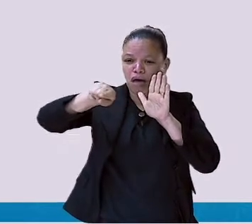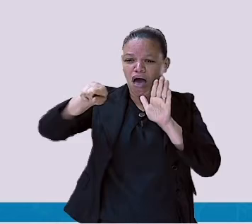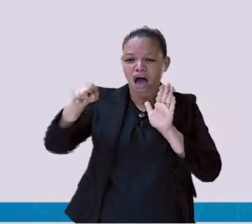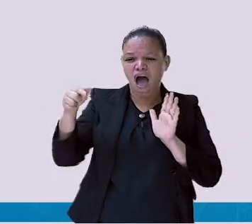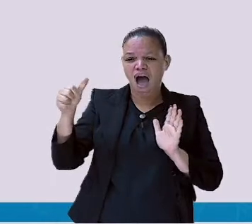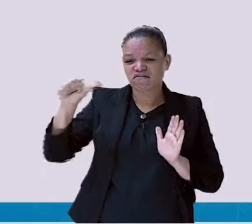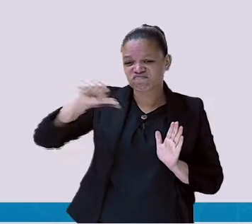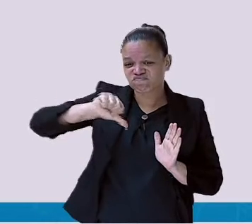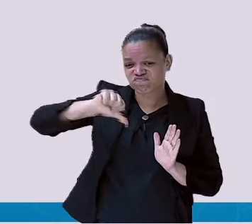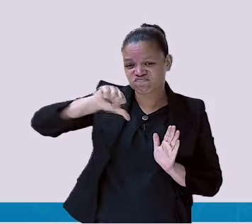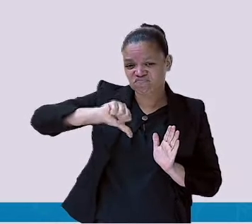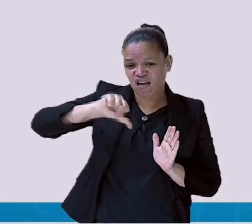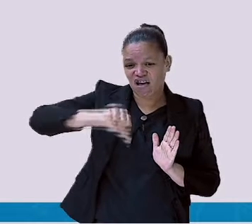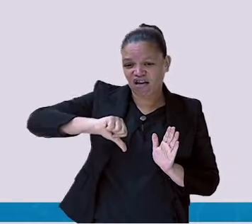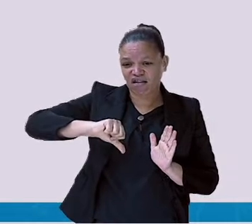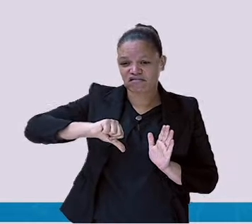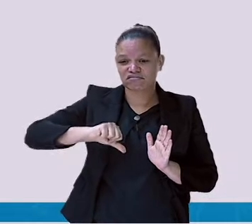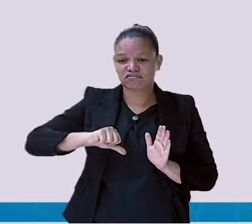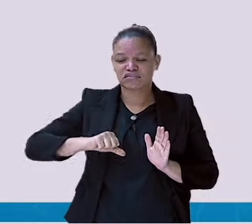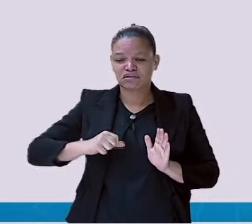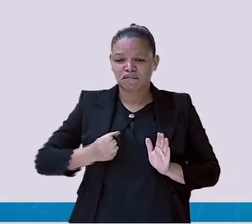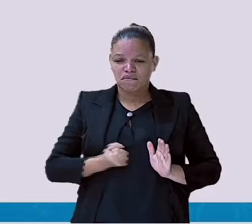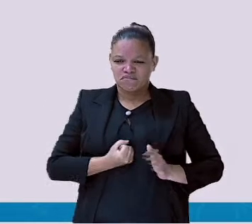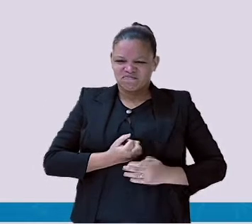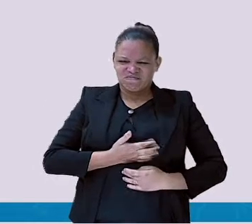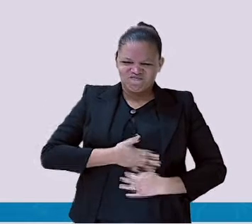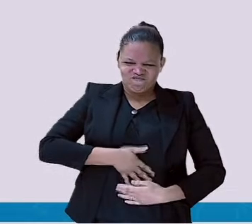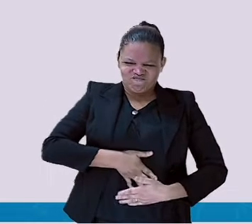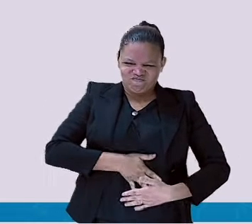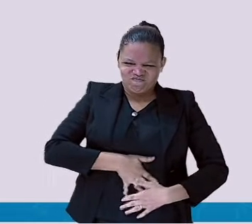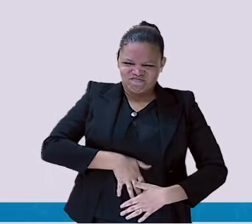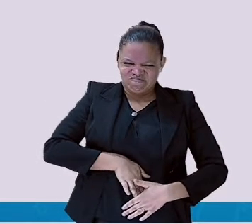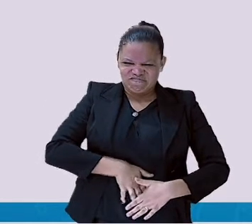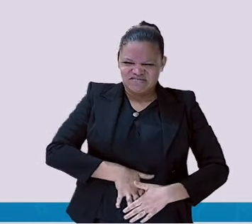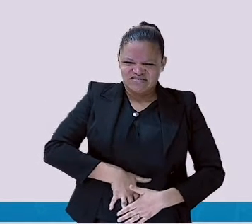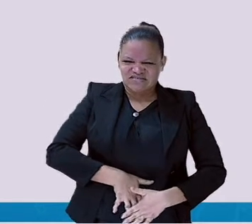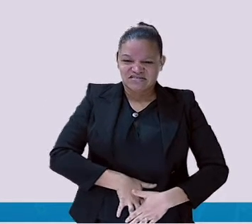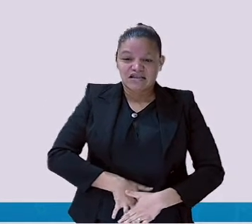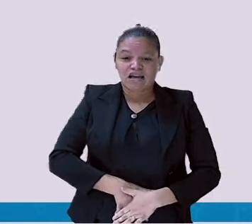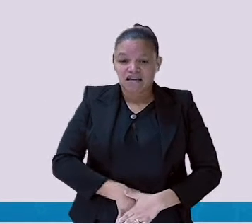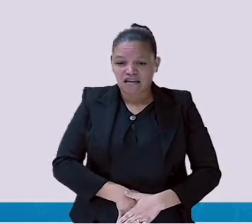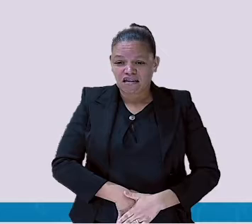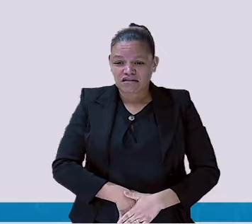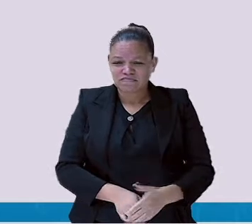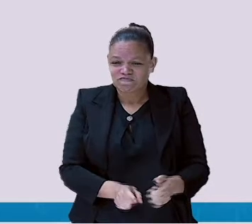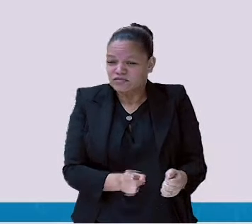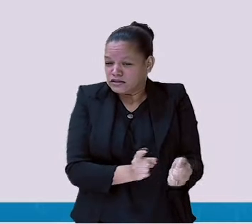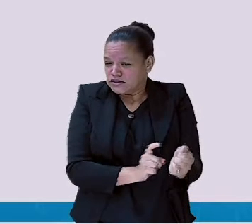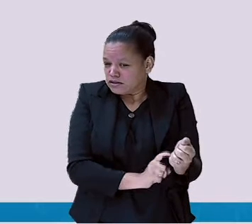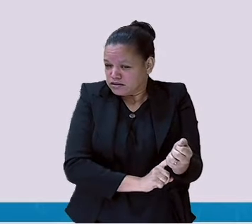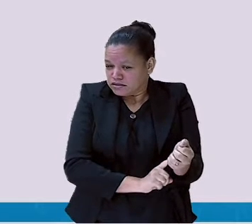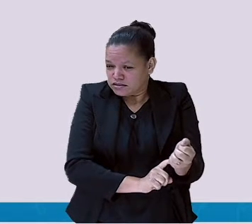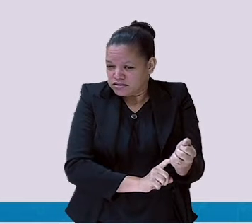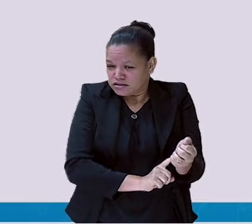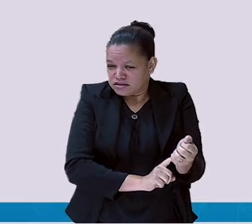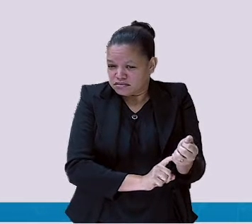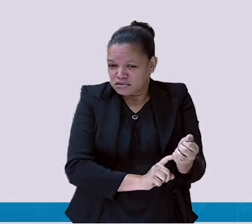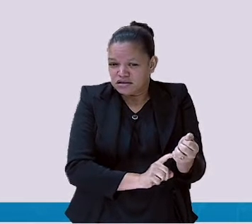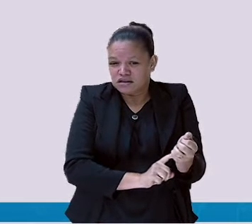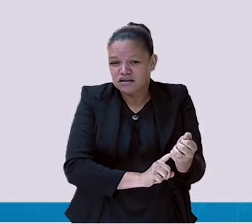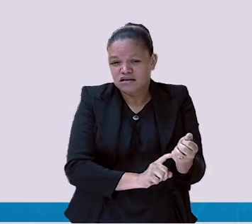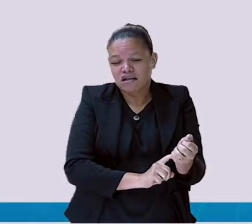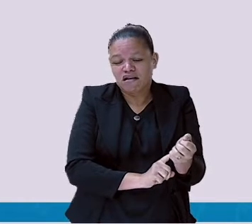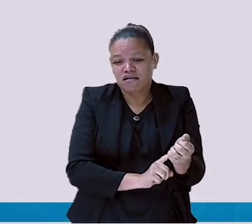parte intestinal fica descontrolada, apatia ou irritabilidade, ou falta